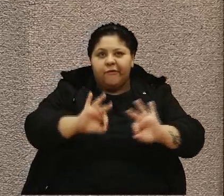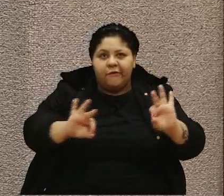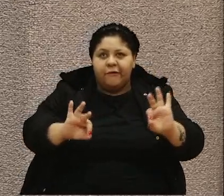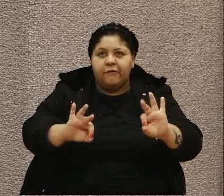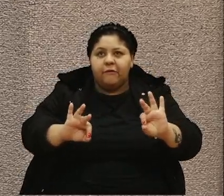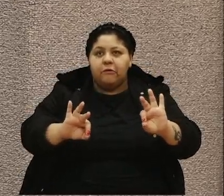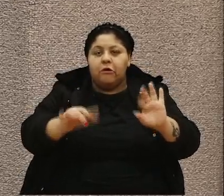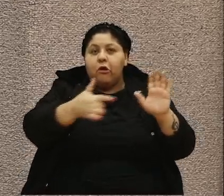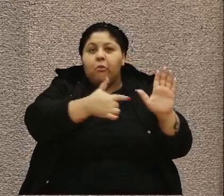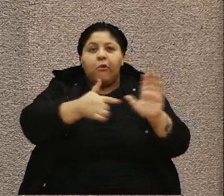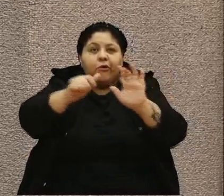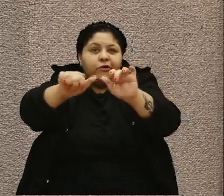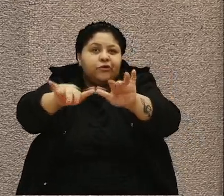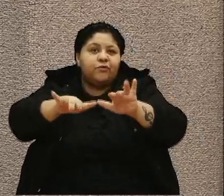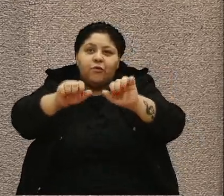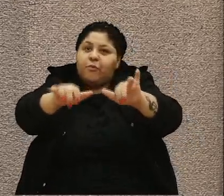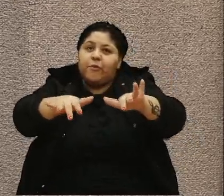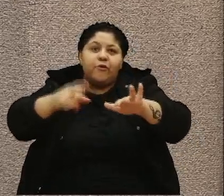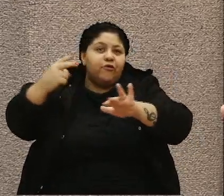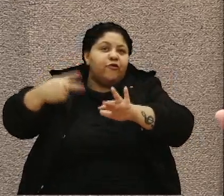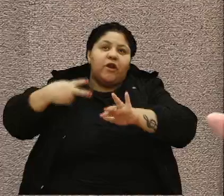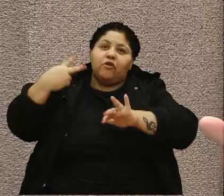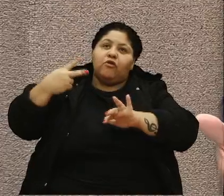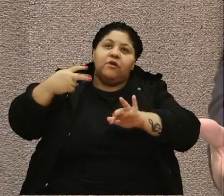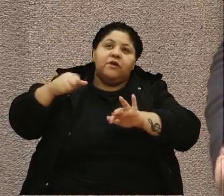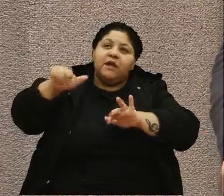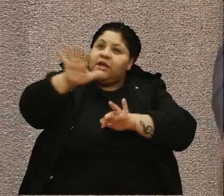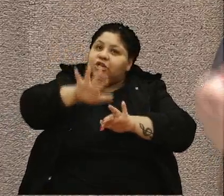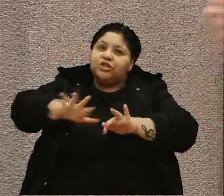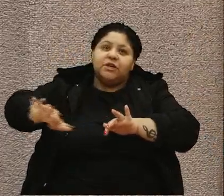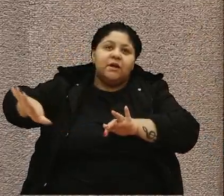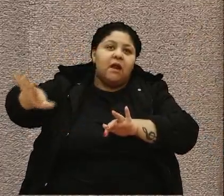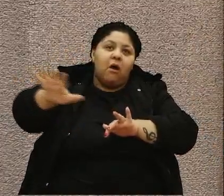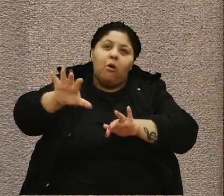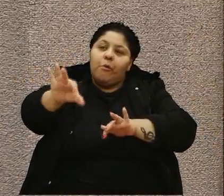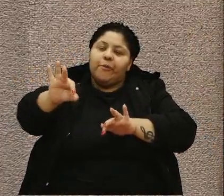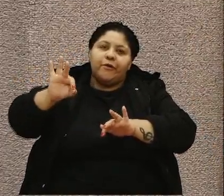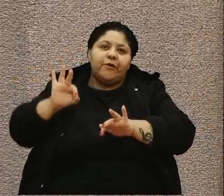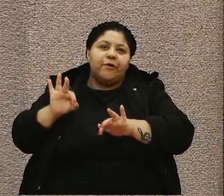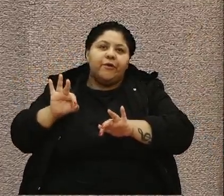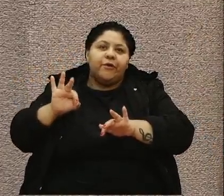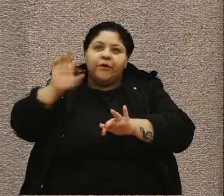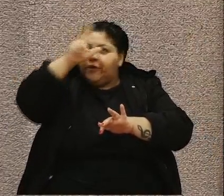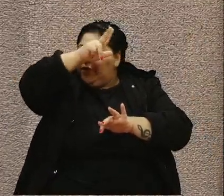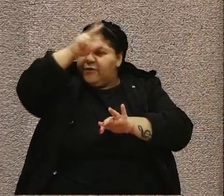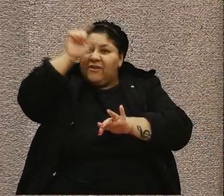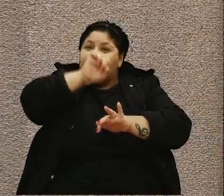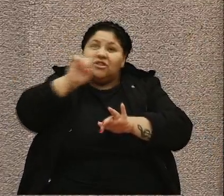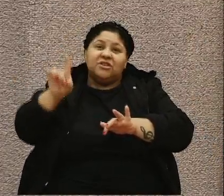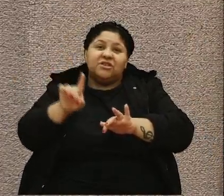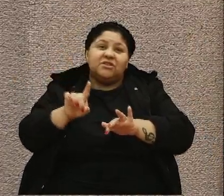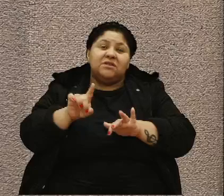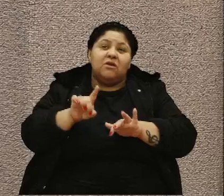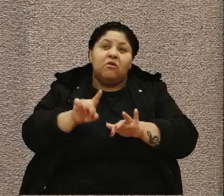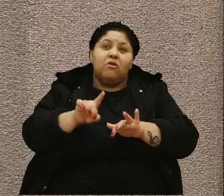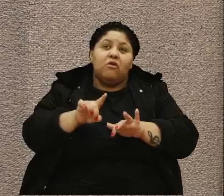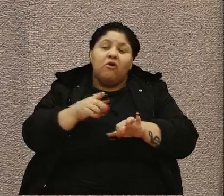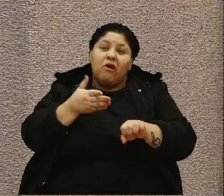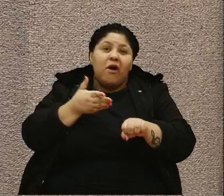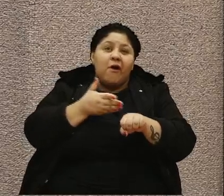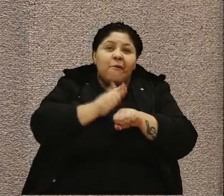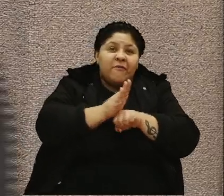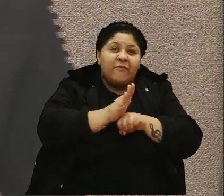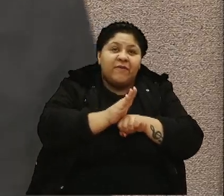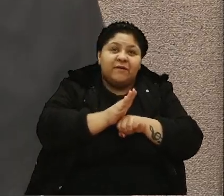plenário é soberano para decidir o que bem entender. Tá? E se o prefeito entender de não sancionar o projeto, se o projeto